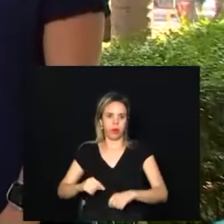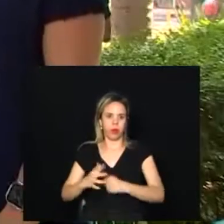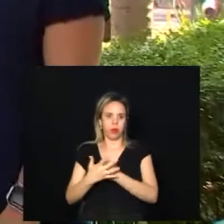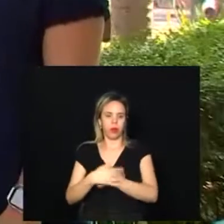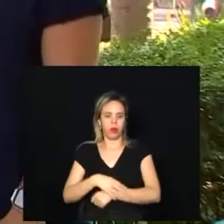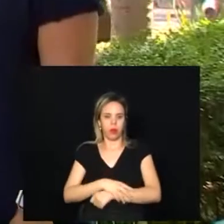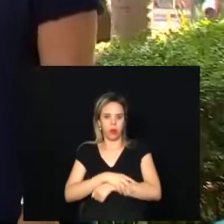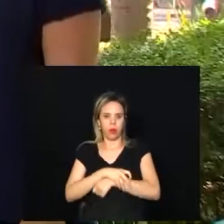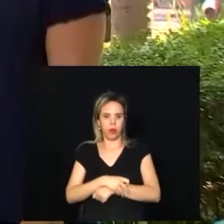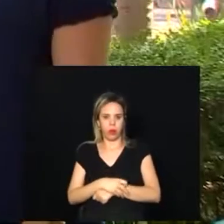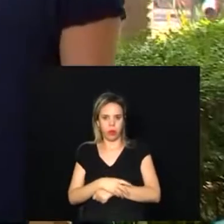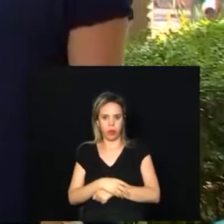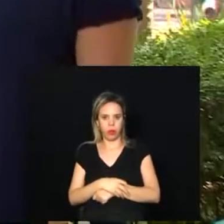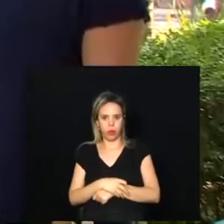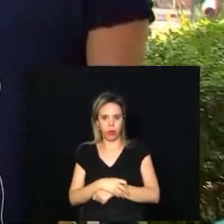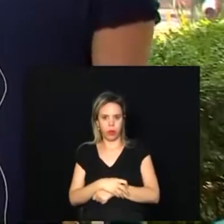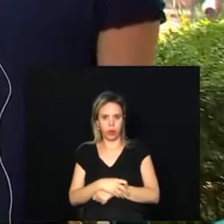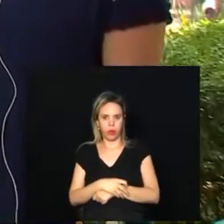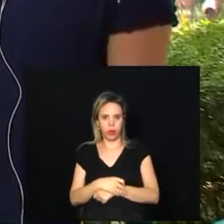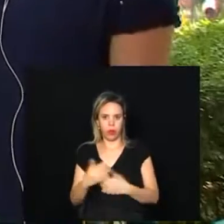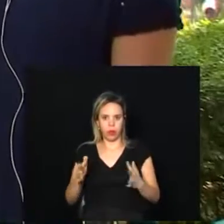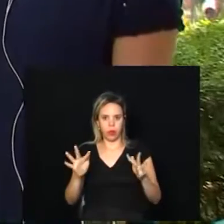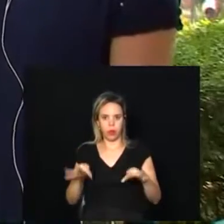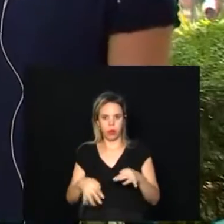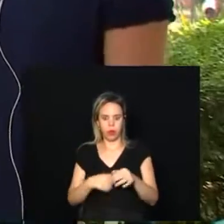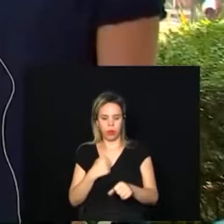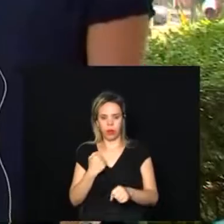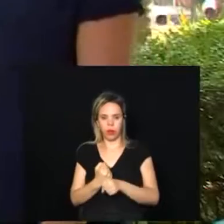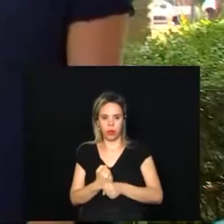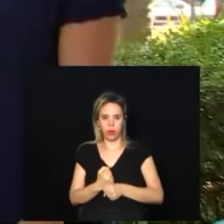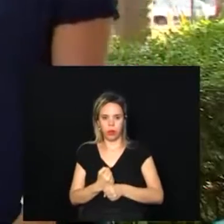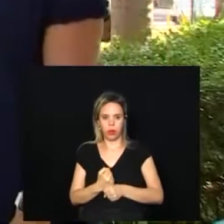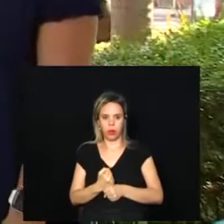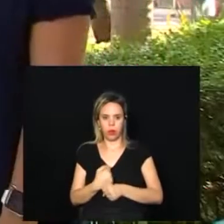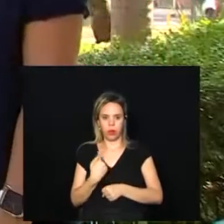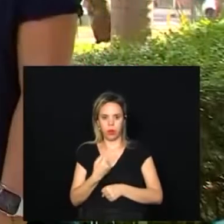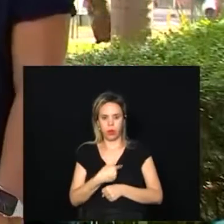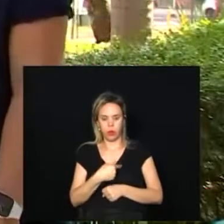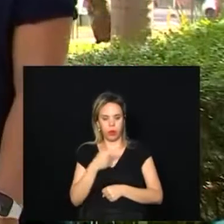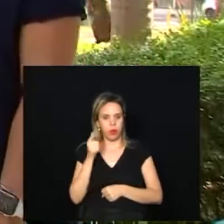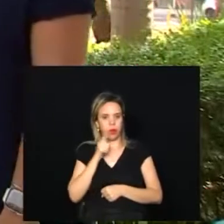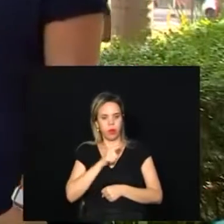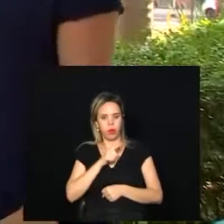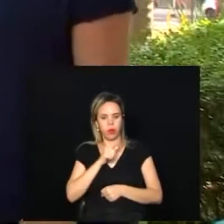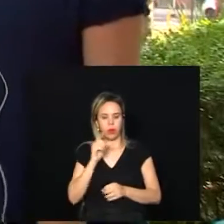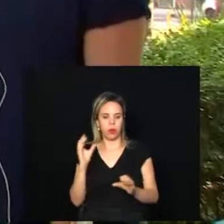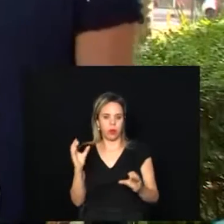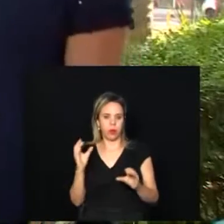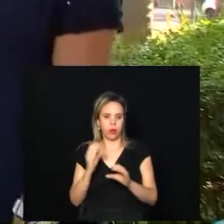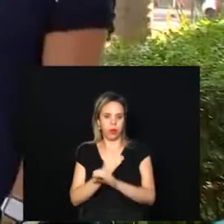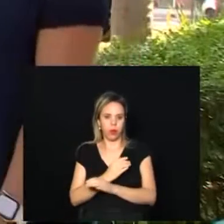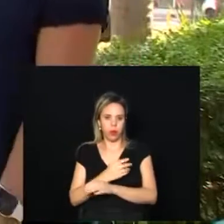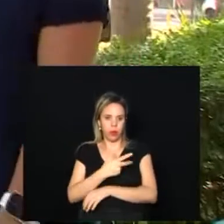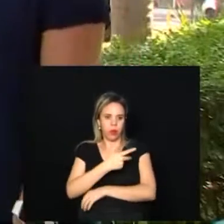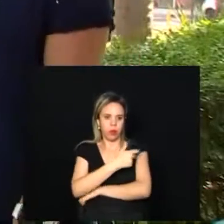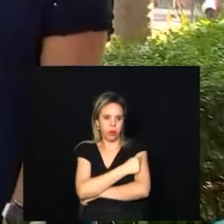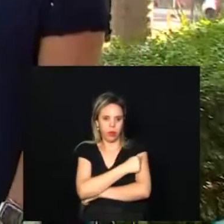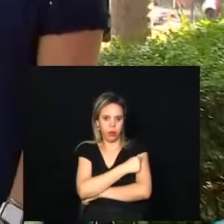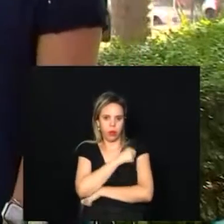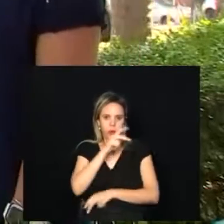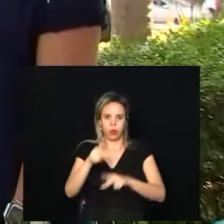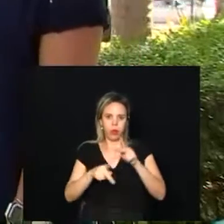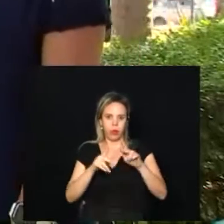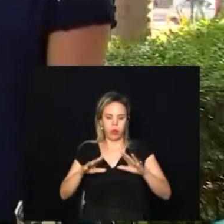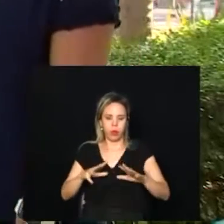Covid e provavelmente agora no final do ano a gente consegue completar a vacinação da